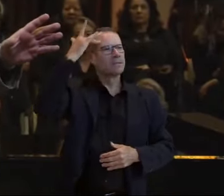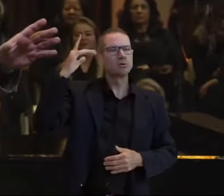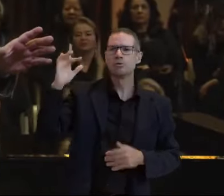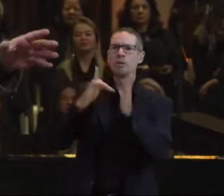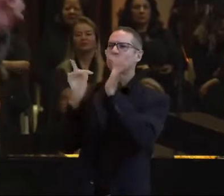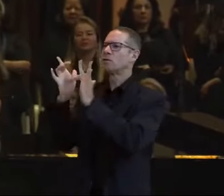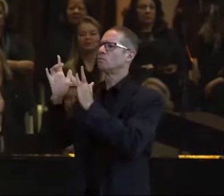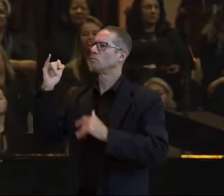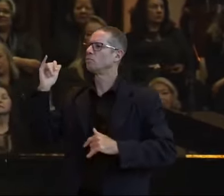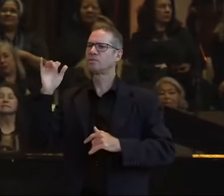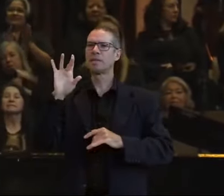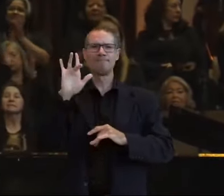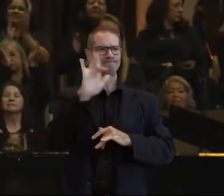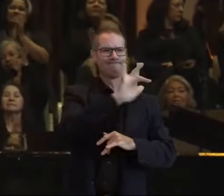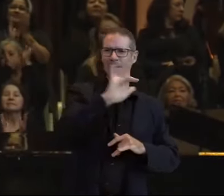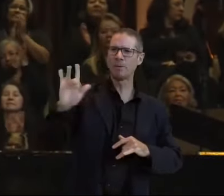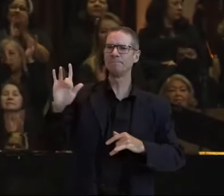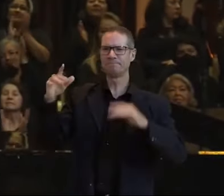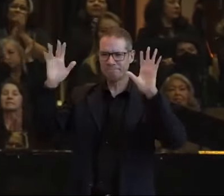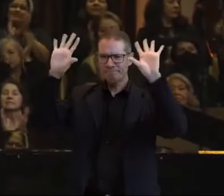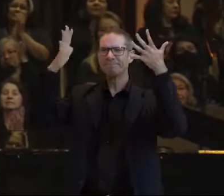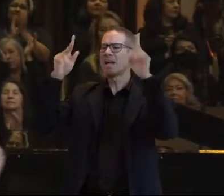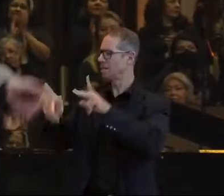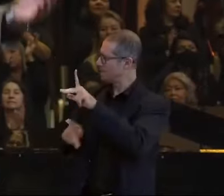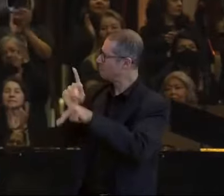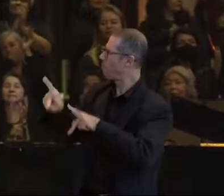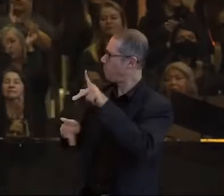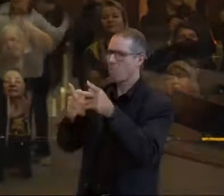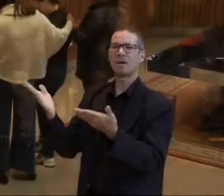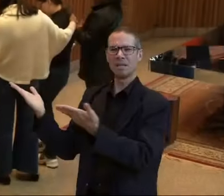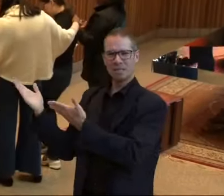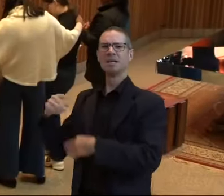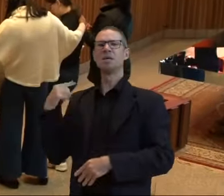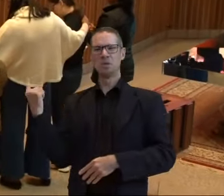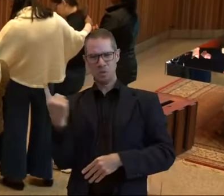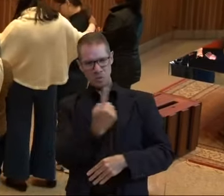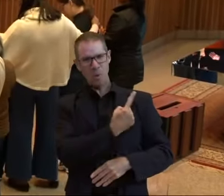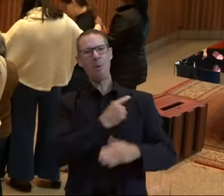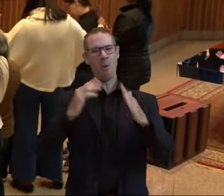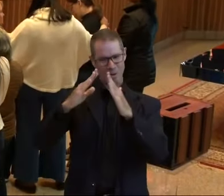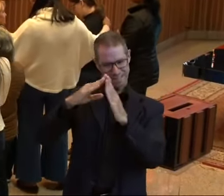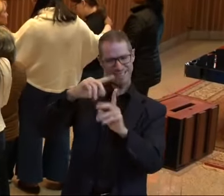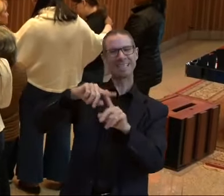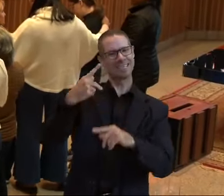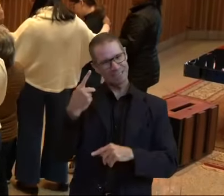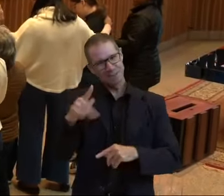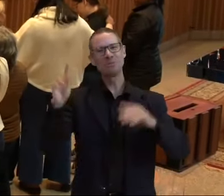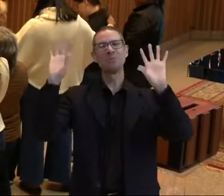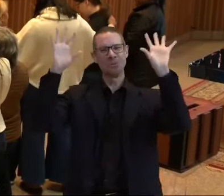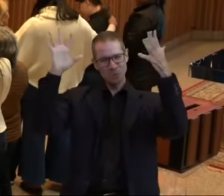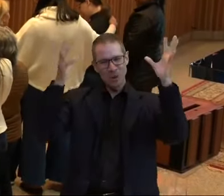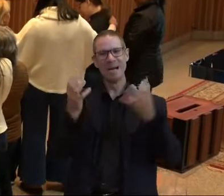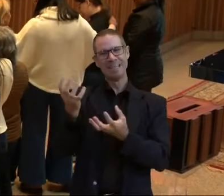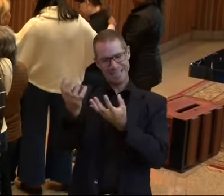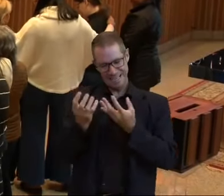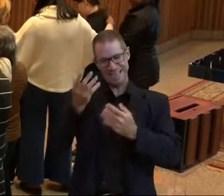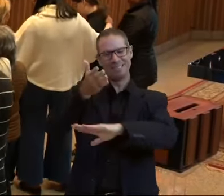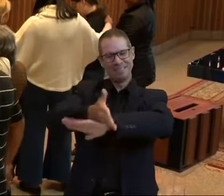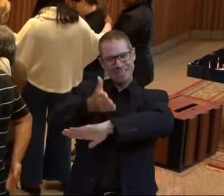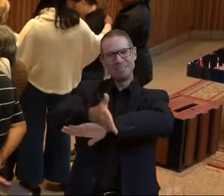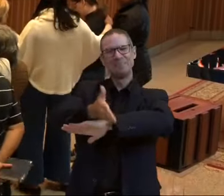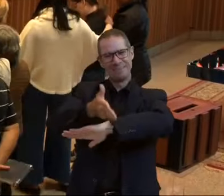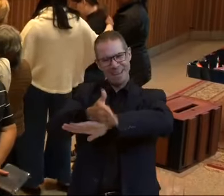falando? Vamos dar uma salva de palmas para esse povo aí, dizer: ó, nós somos a sua igreja, viu? Queremos fazer